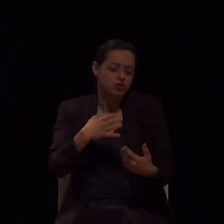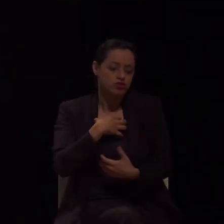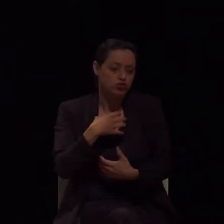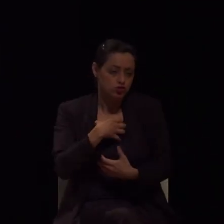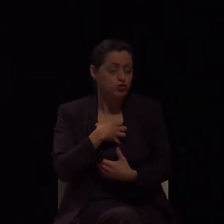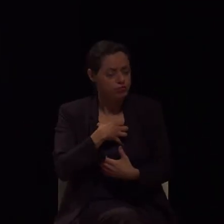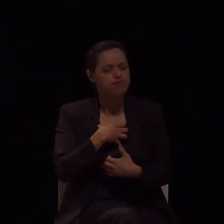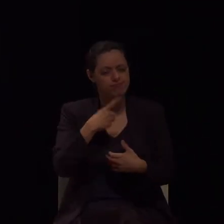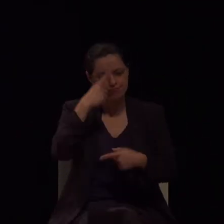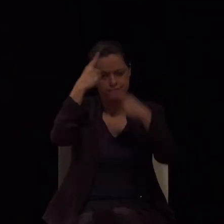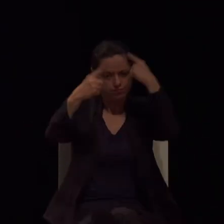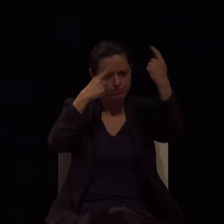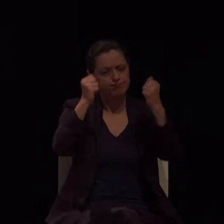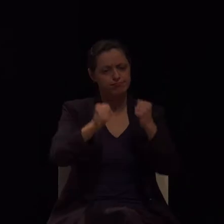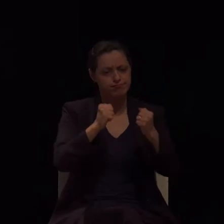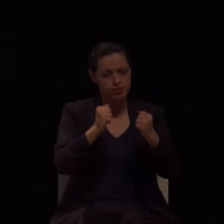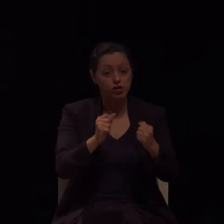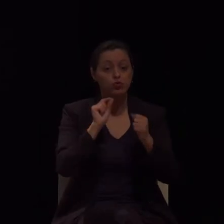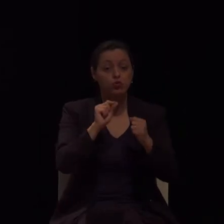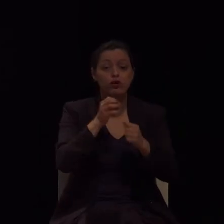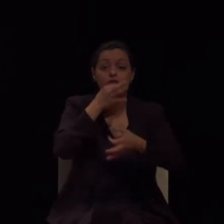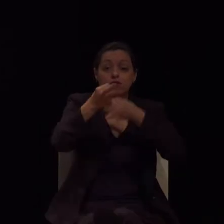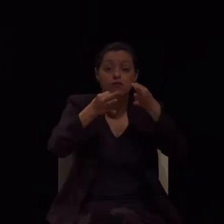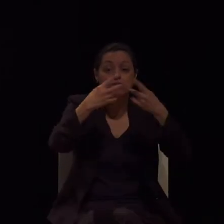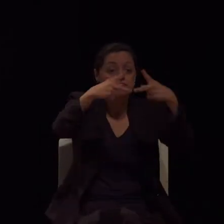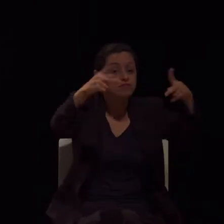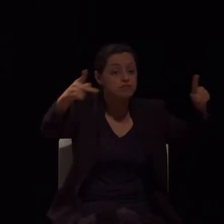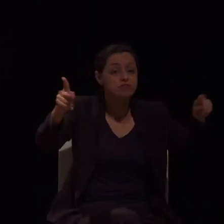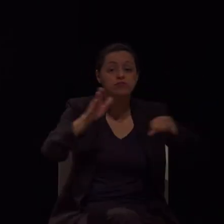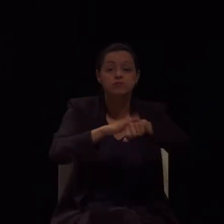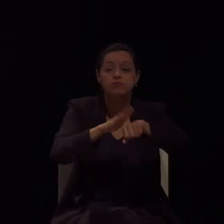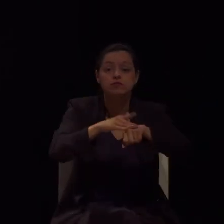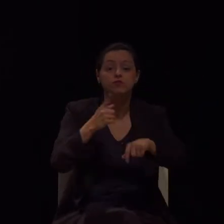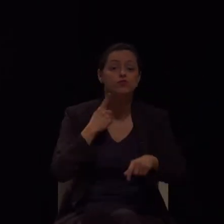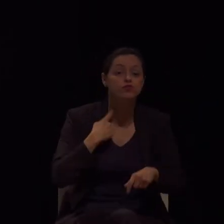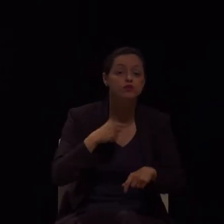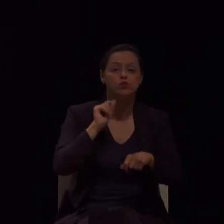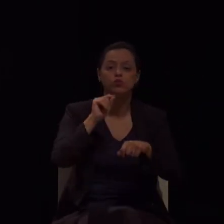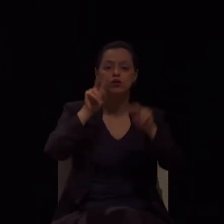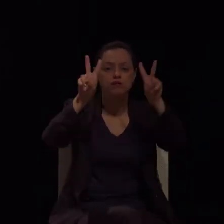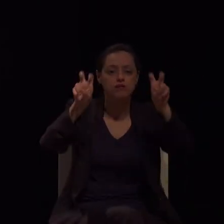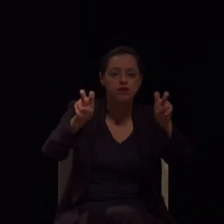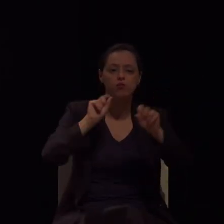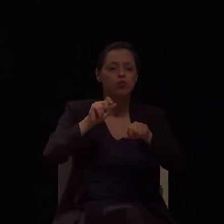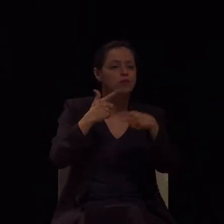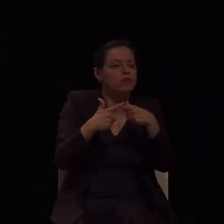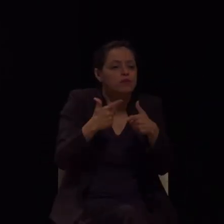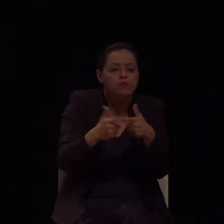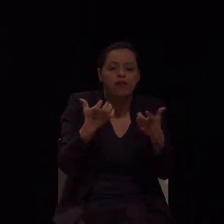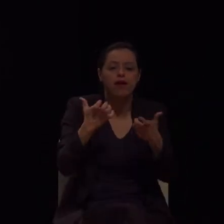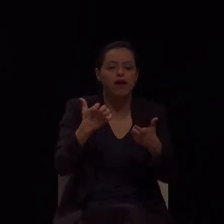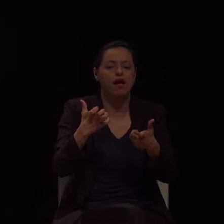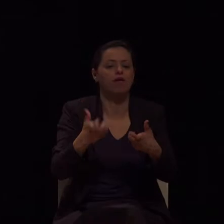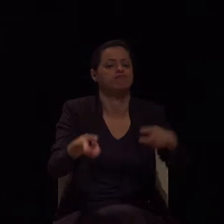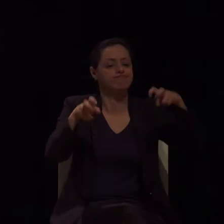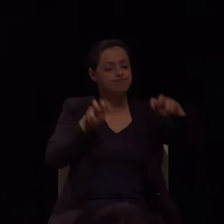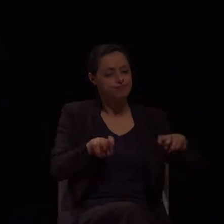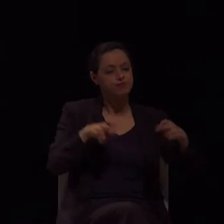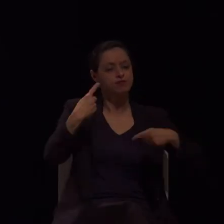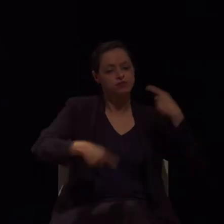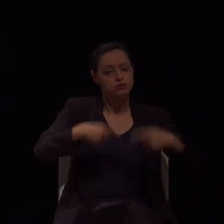plenária em que se discuta publicamente com os professores que tipo de programa que tipo de discussões que tipo de problemas vocês vêem como importantes